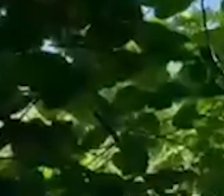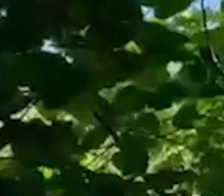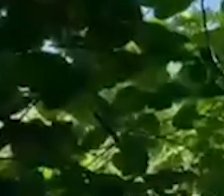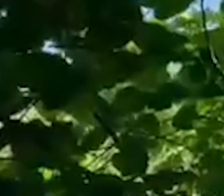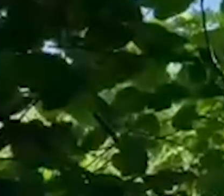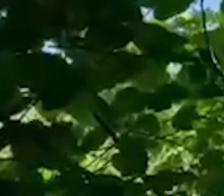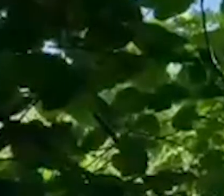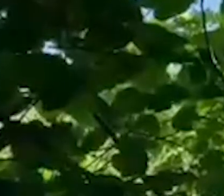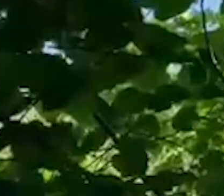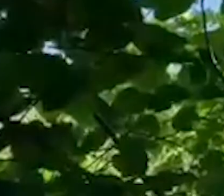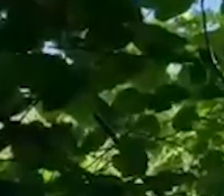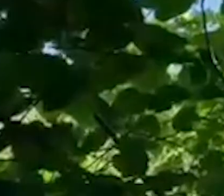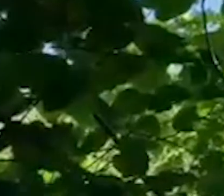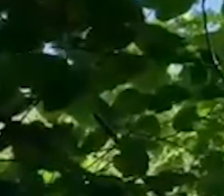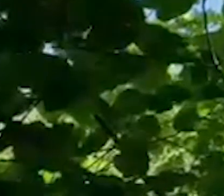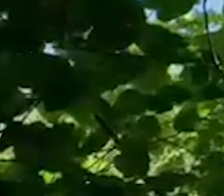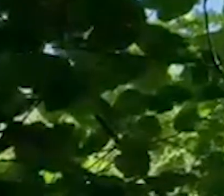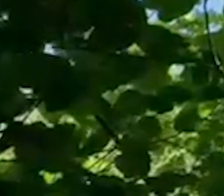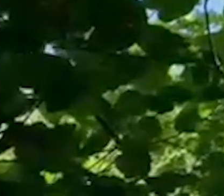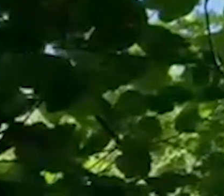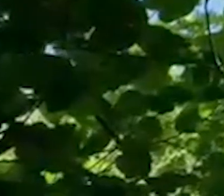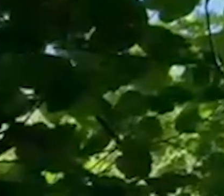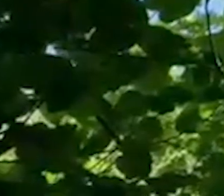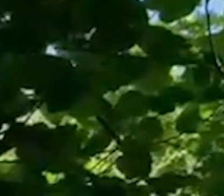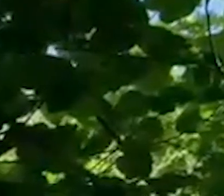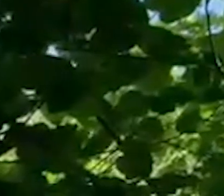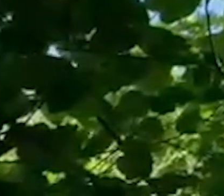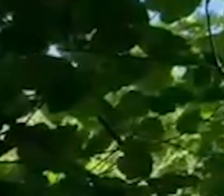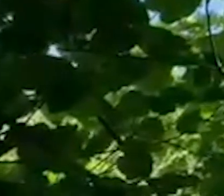O tempo não volta, ele vai embora.